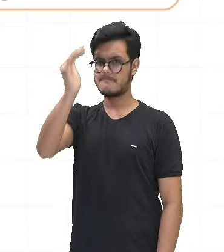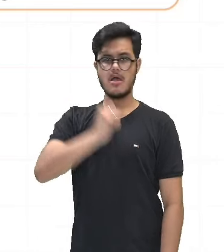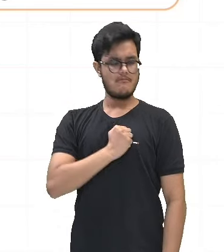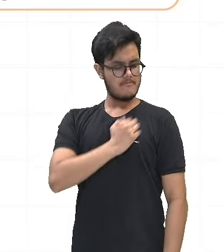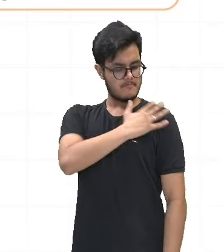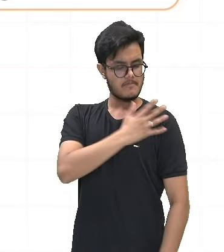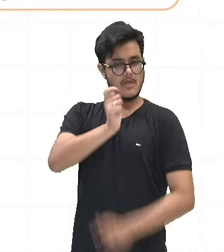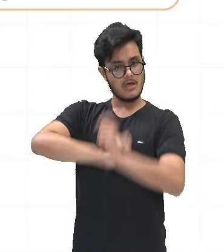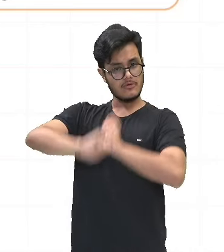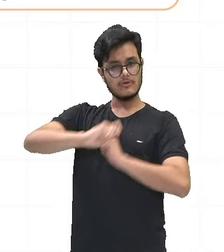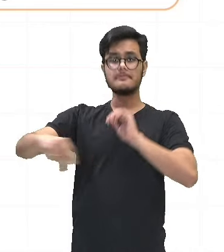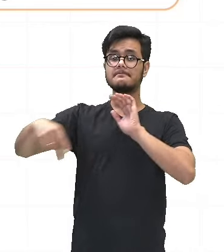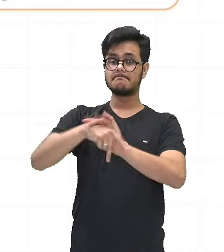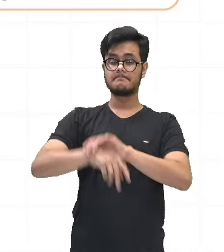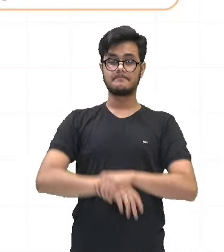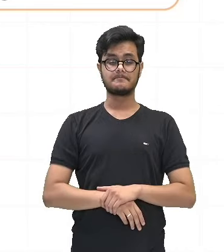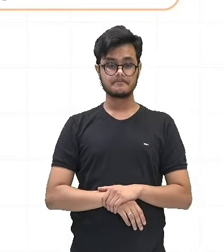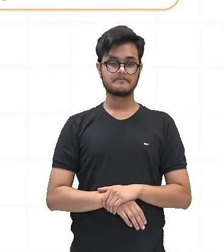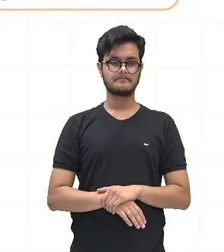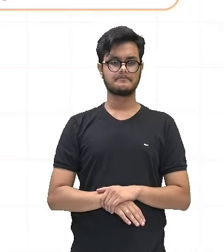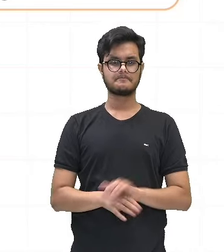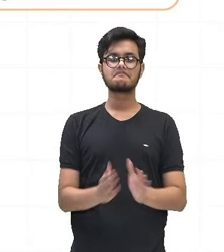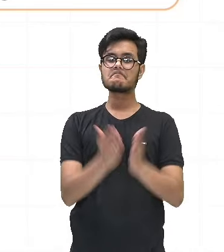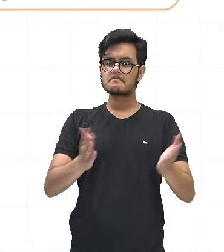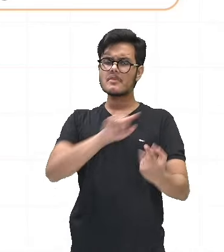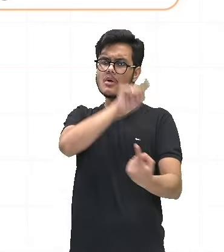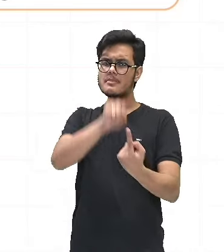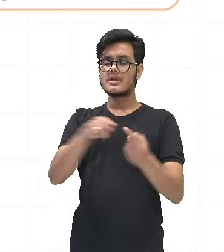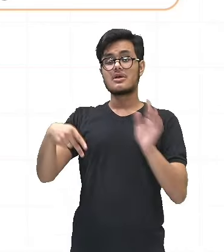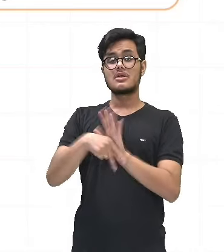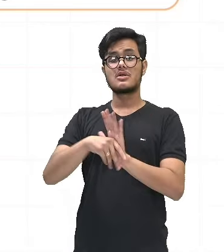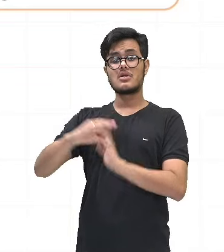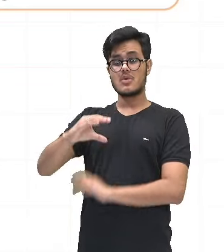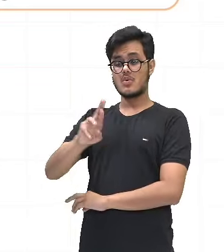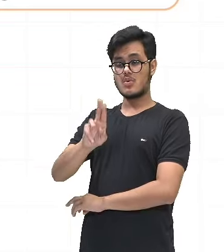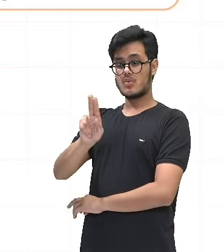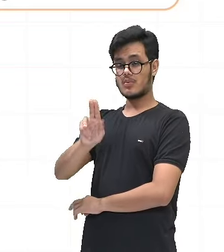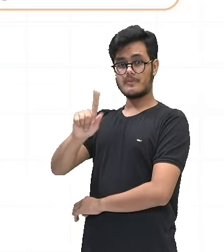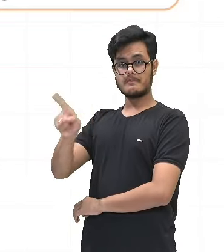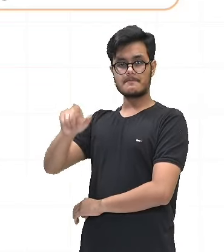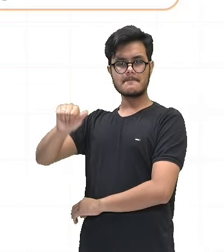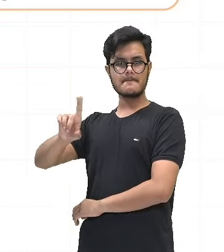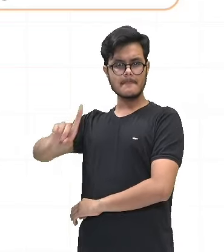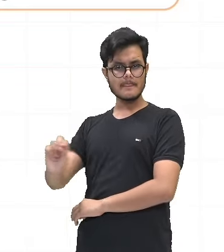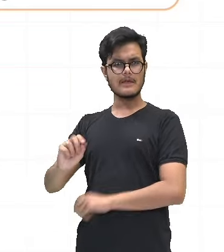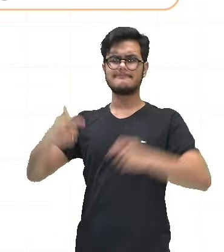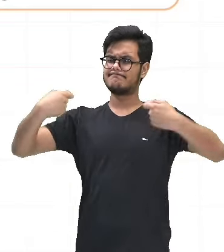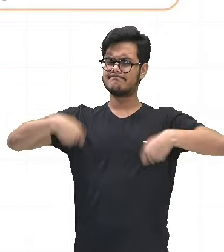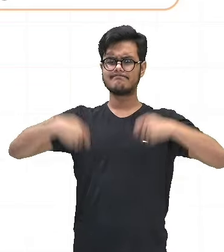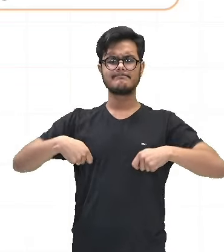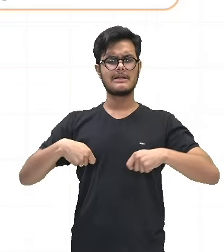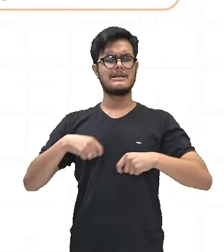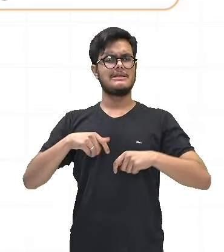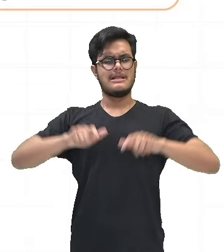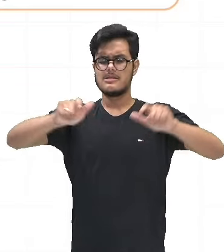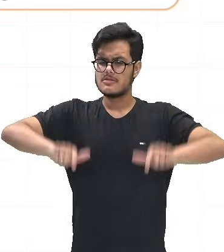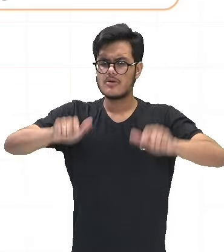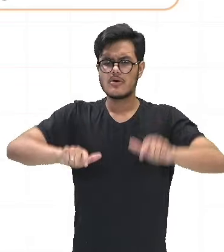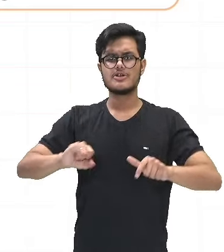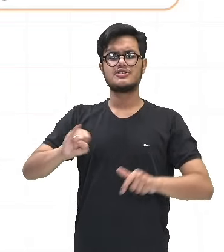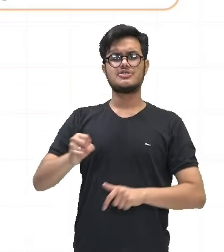e econômico. Então, o principal objetivo das cruzadas era o quê? Recuperar Jerusalém, que estava sendo ocupada